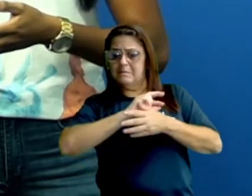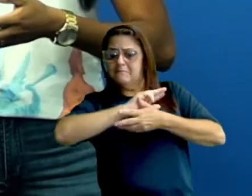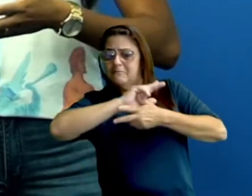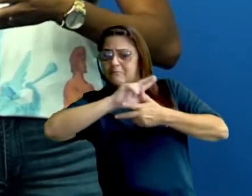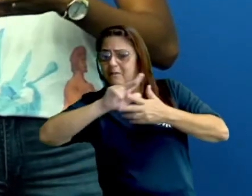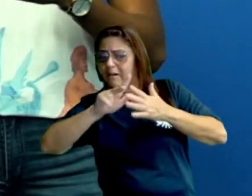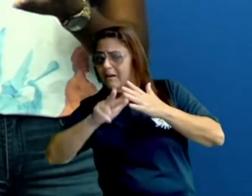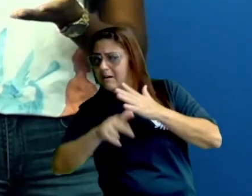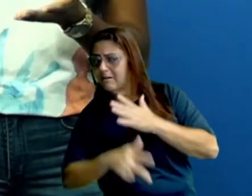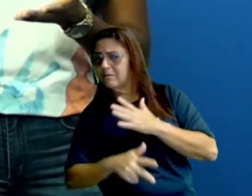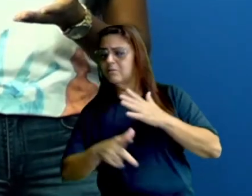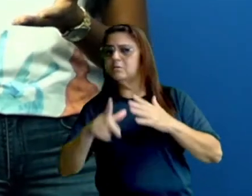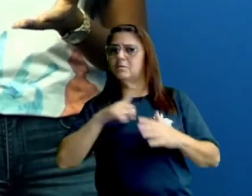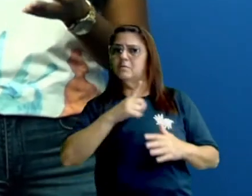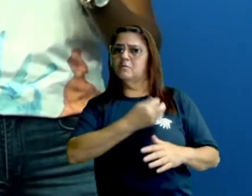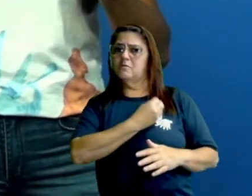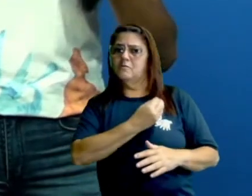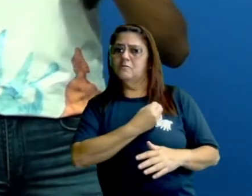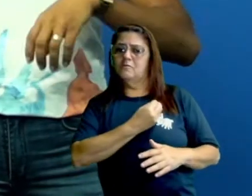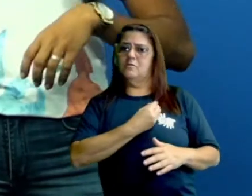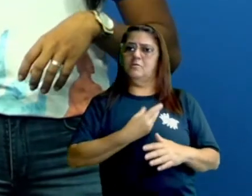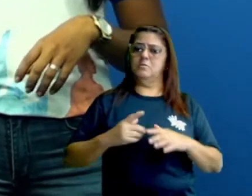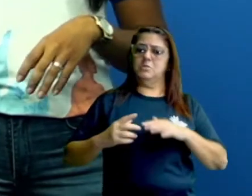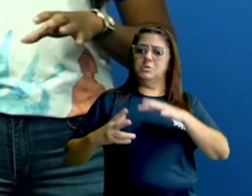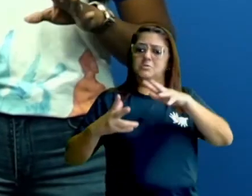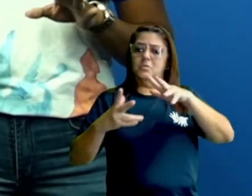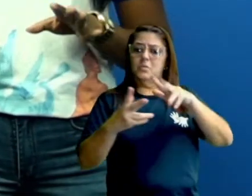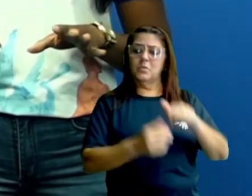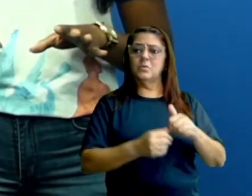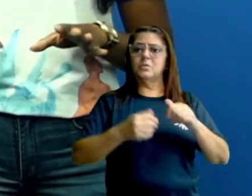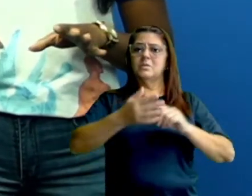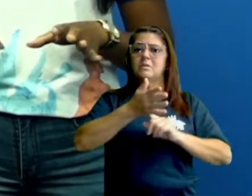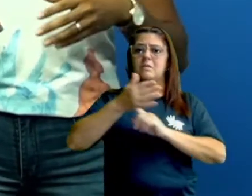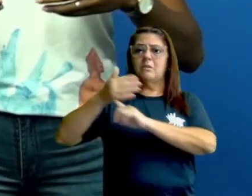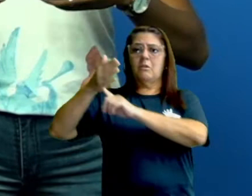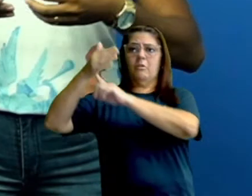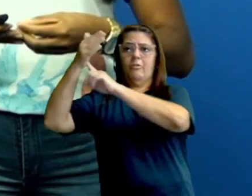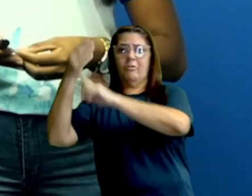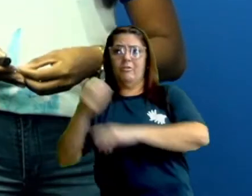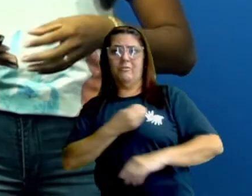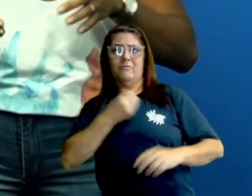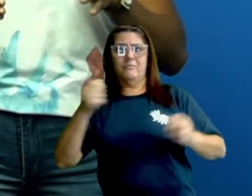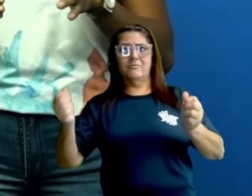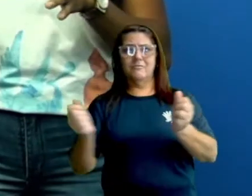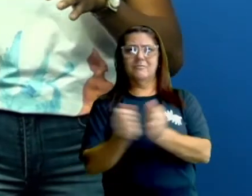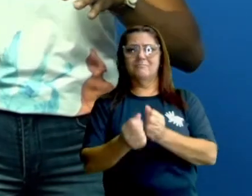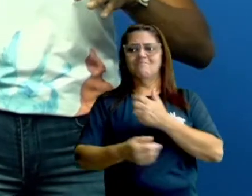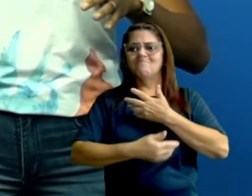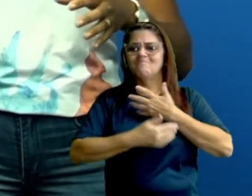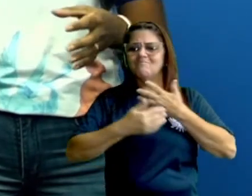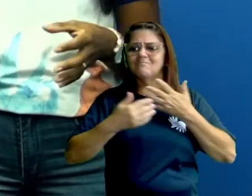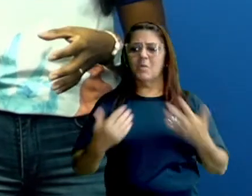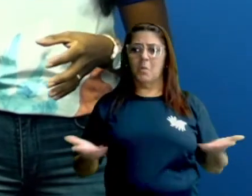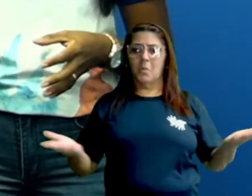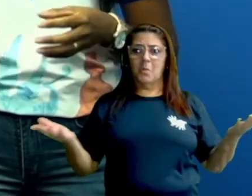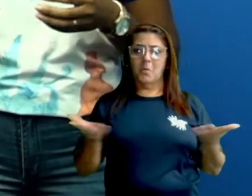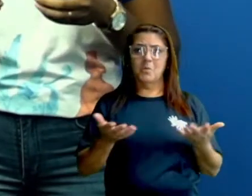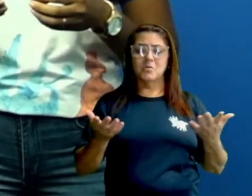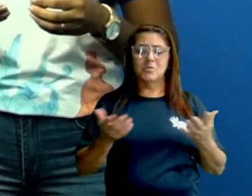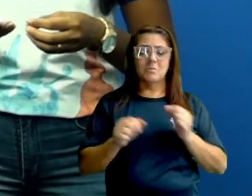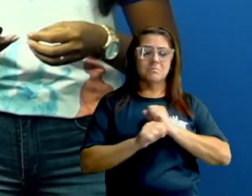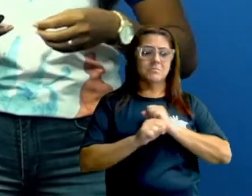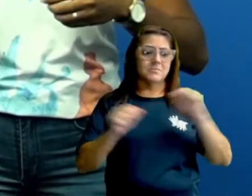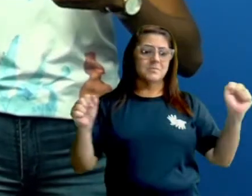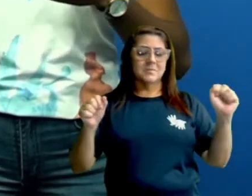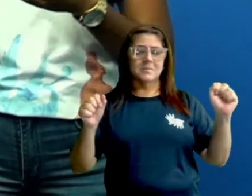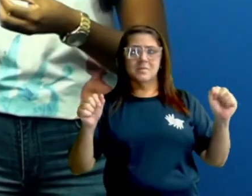vários. Vivemos num mundo em que a tecnologia está presente. Então, hoje, praticamente é impossível